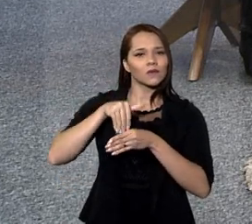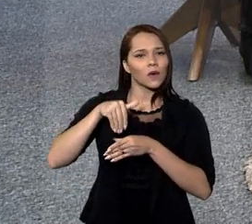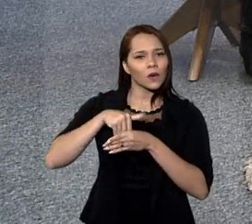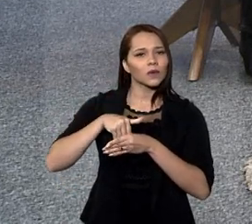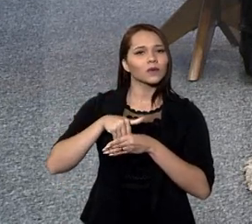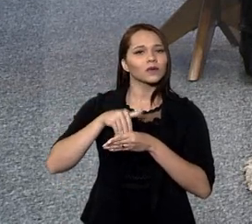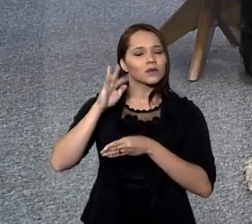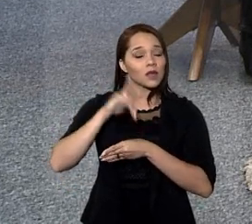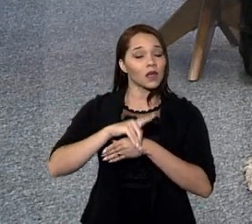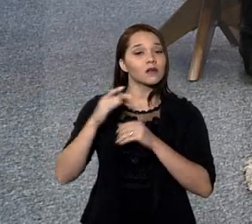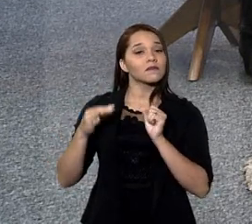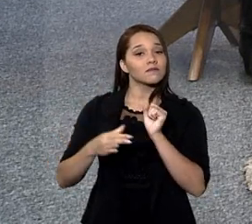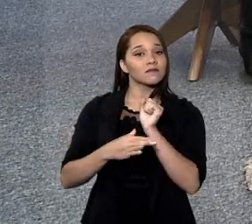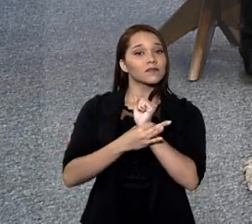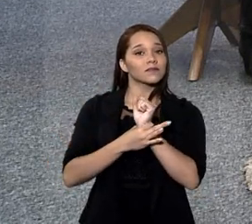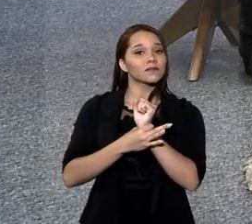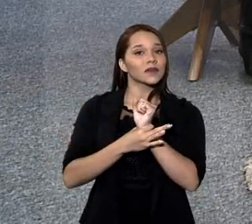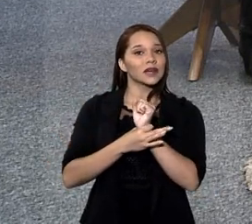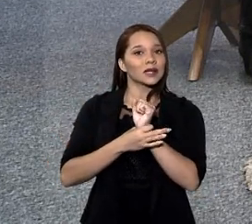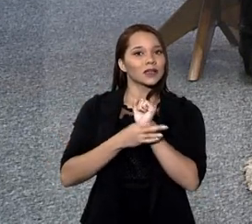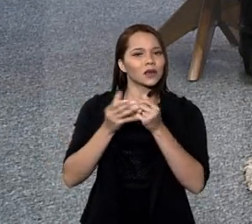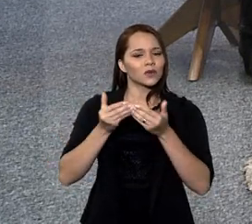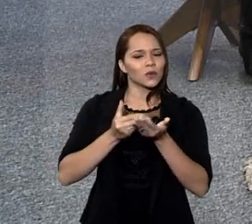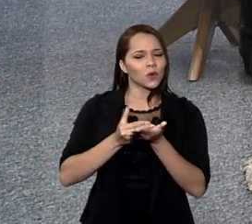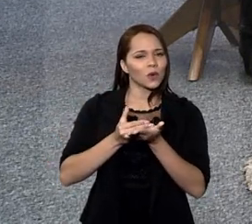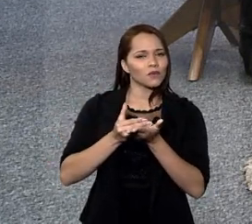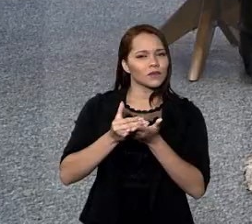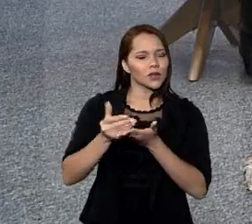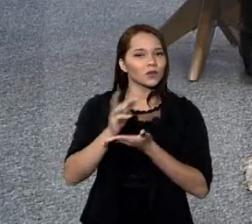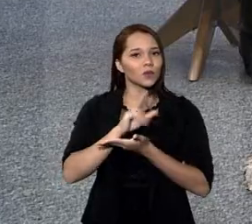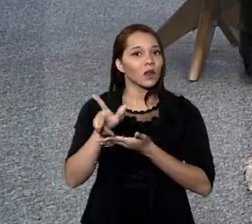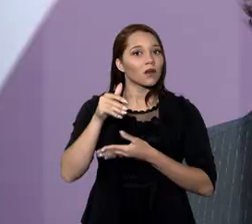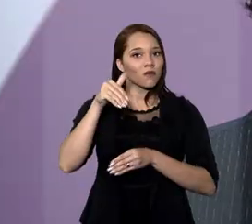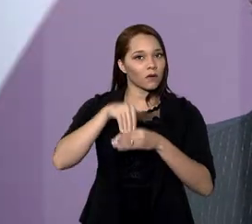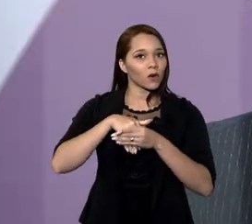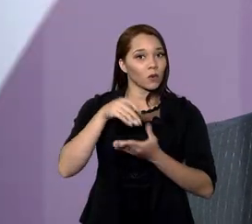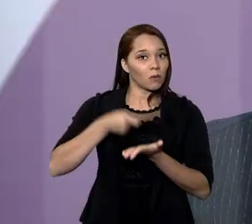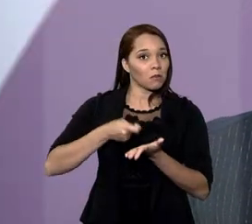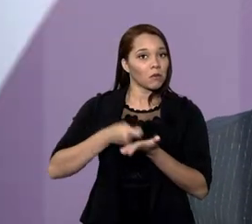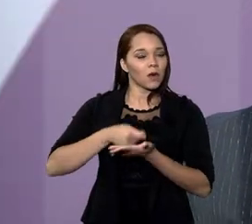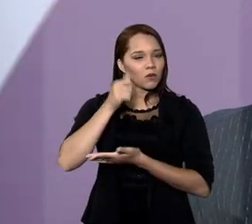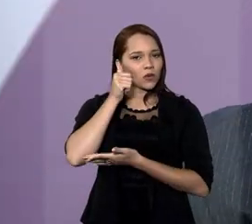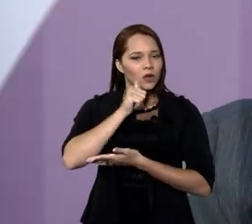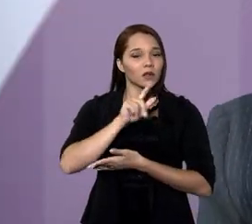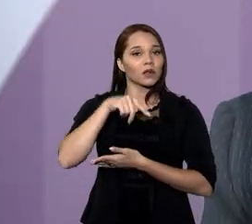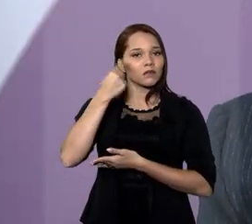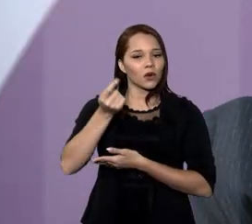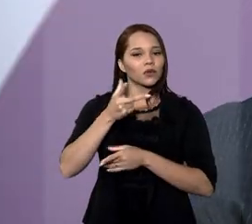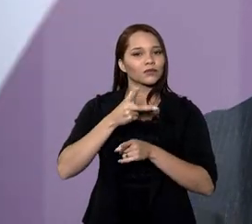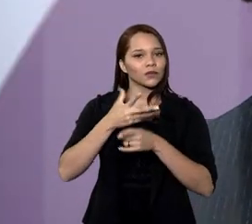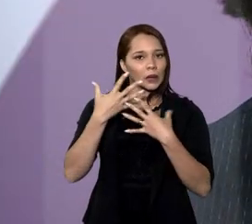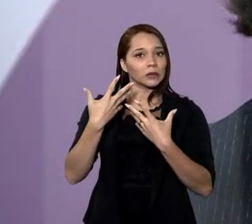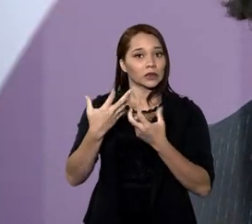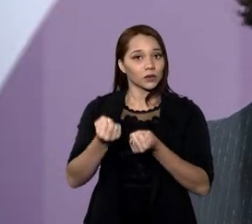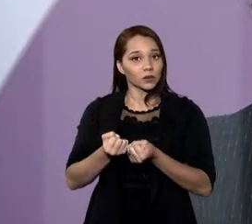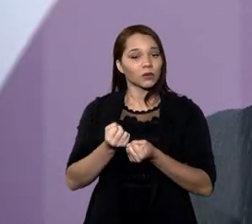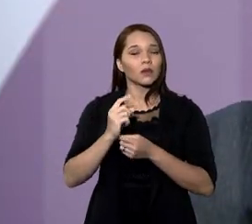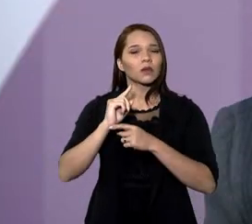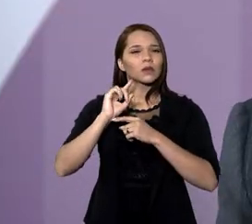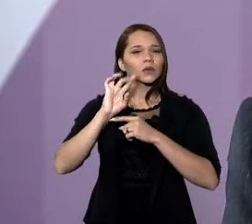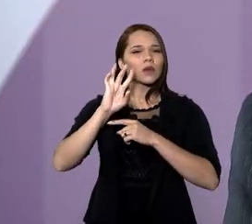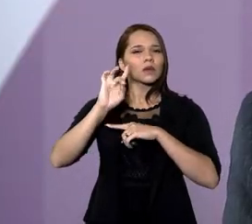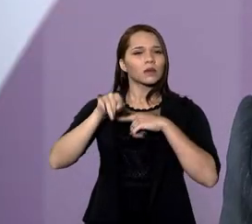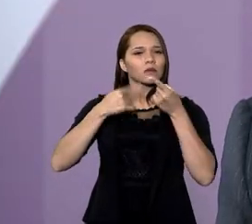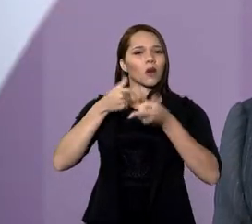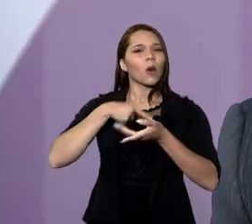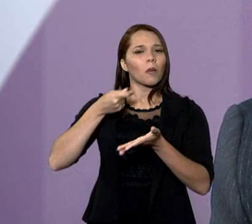direito ao voto foi uma garantia né que inicialmente não era ainda o voto obrigatório as mulheres conseguiram permissão depois elas vieram